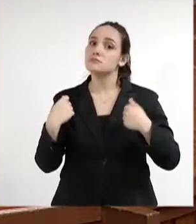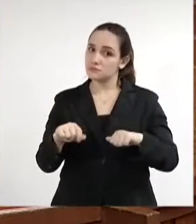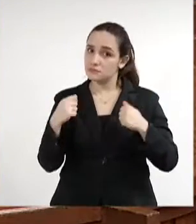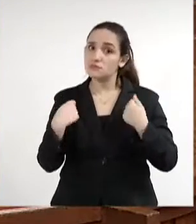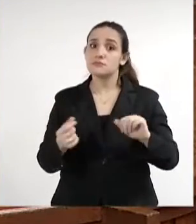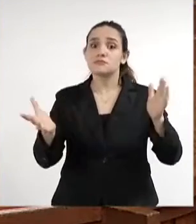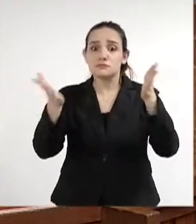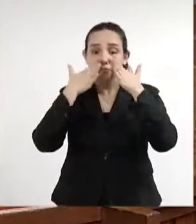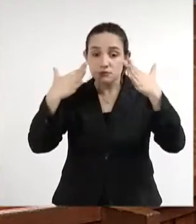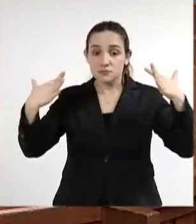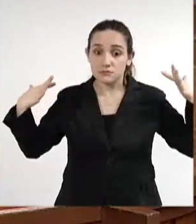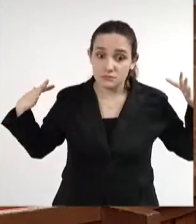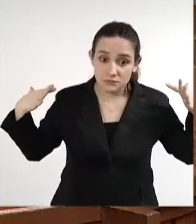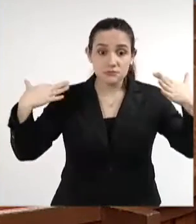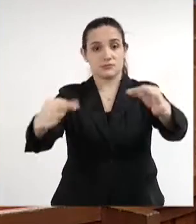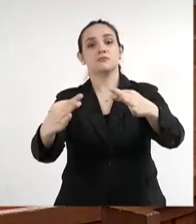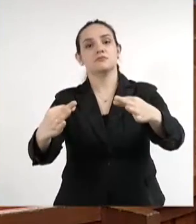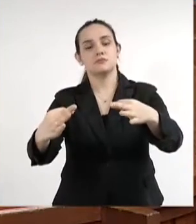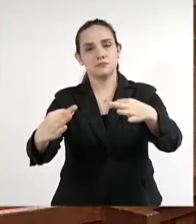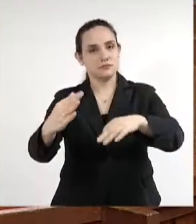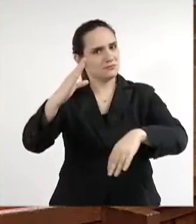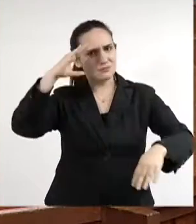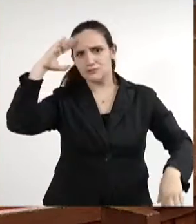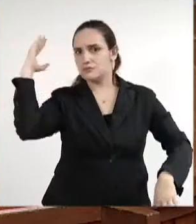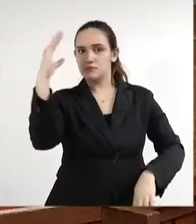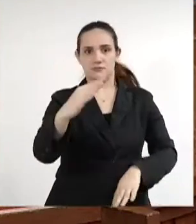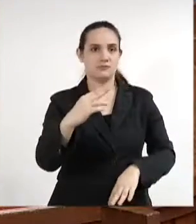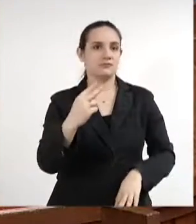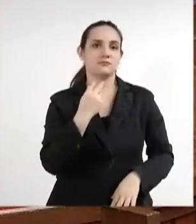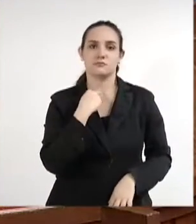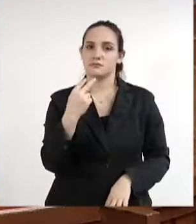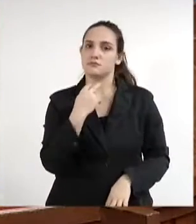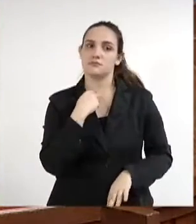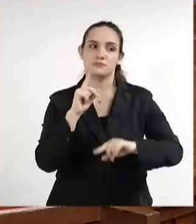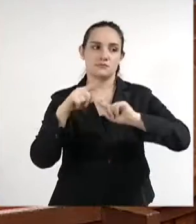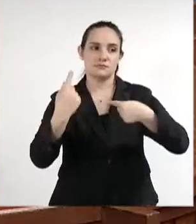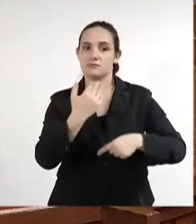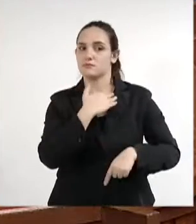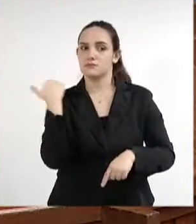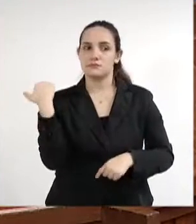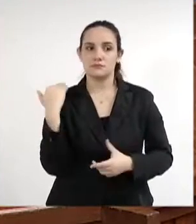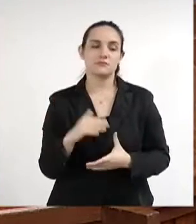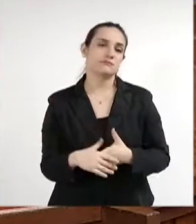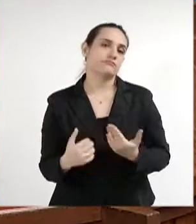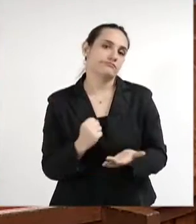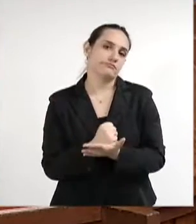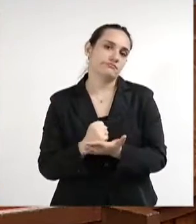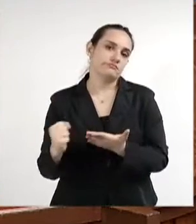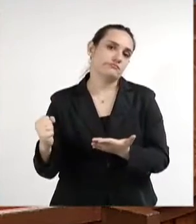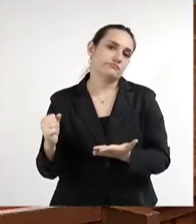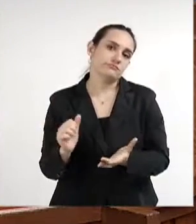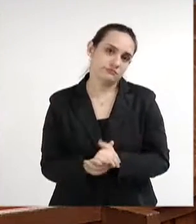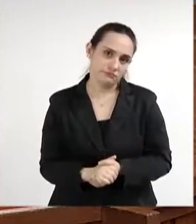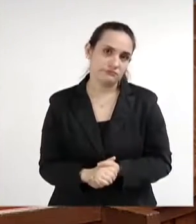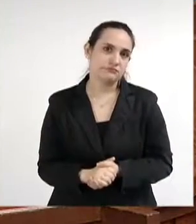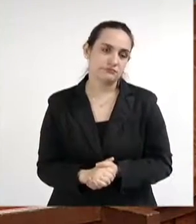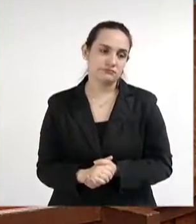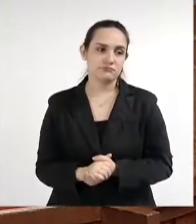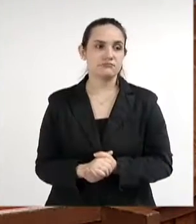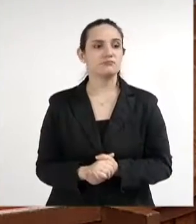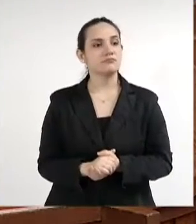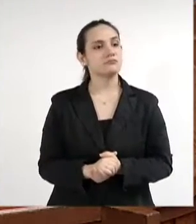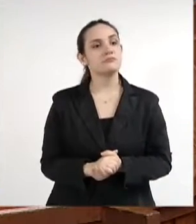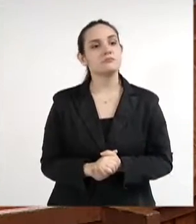o sinal amarelo, para que não acenda o sinal vermelho, que é a morte e o